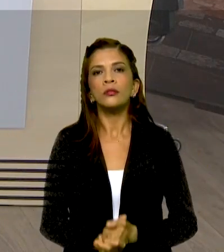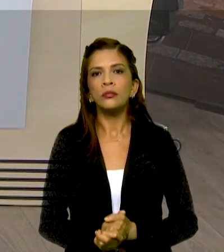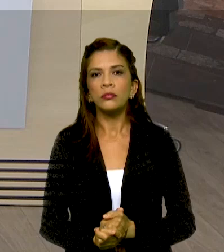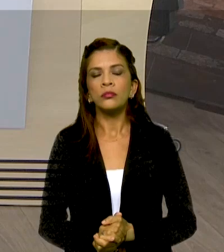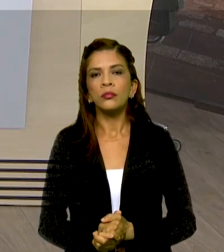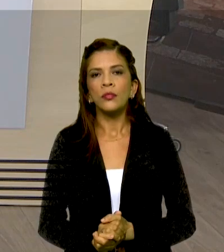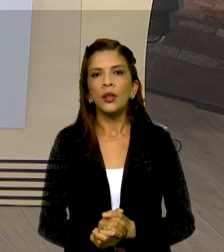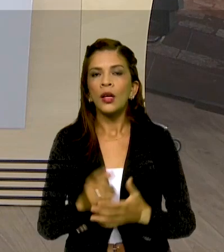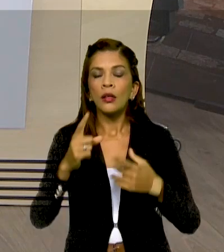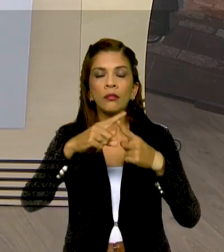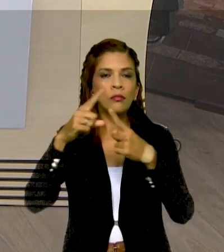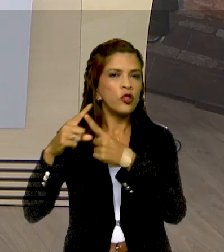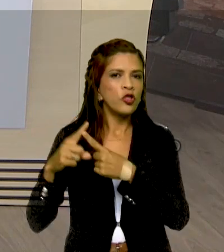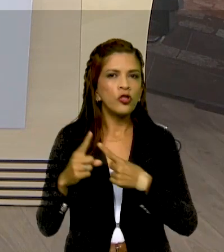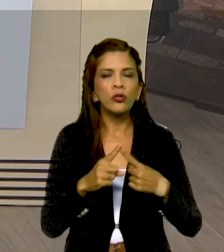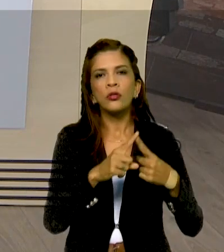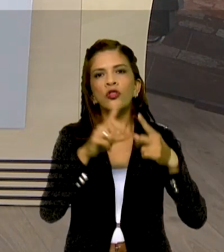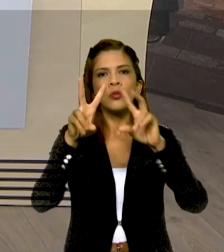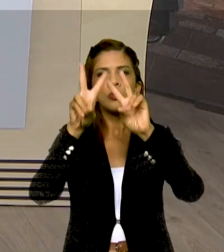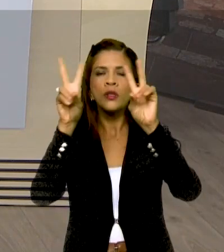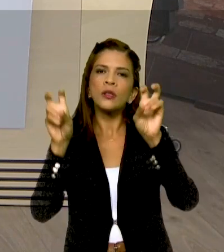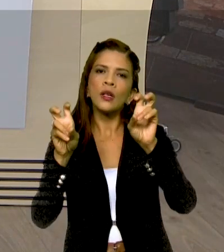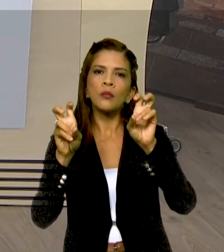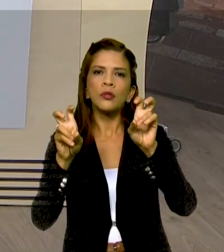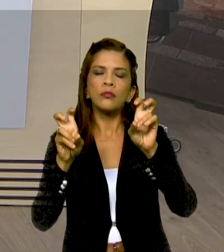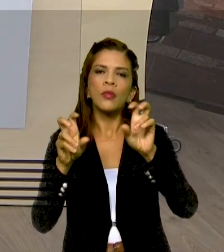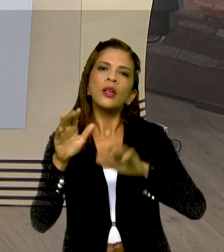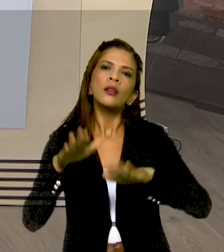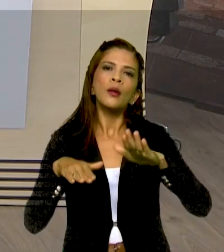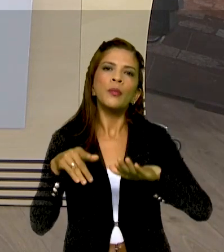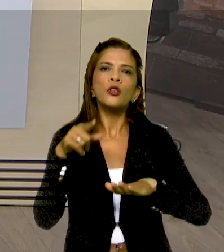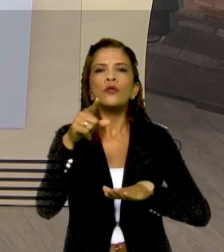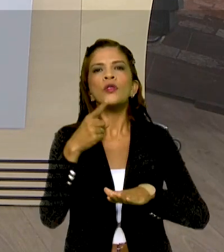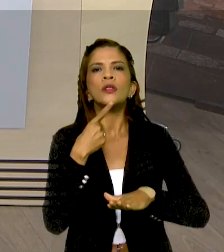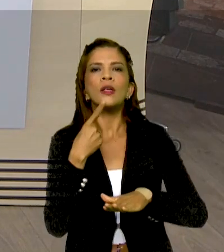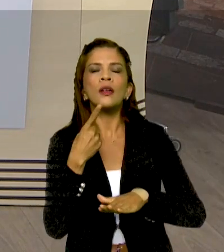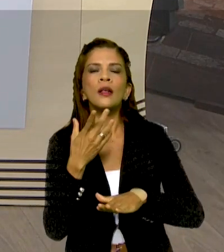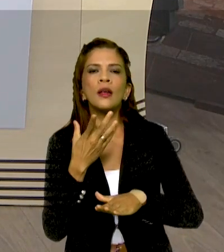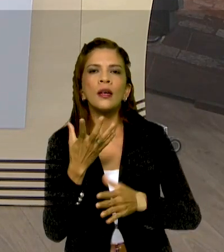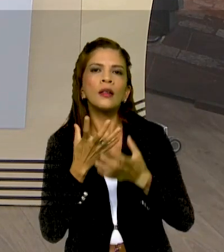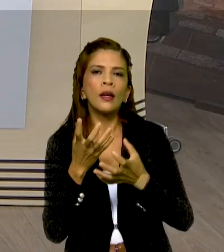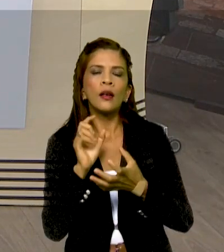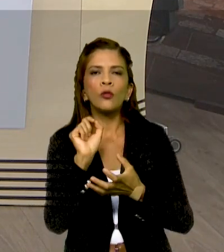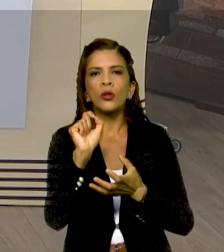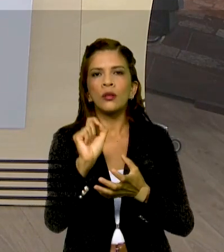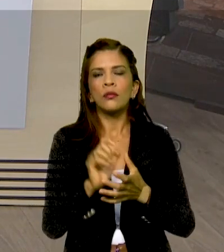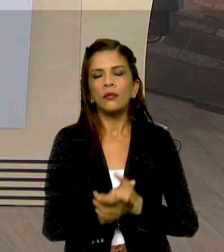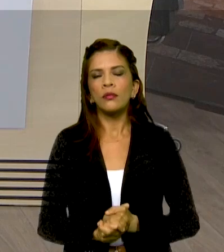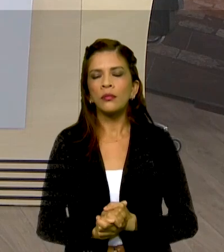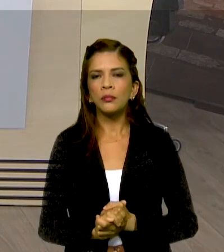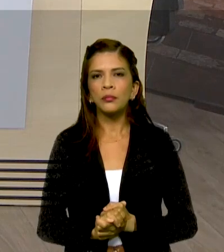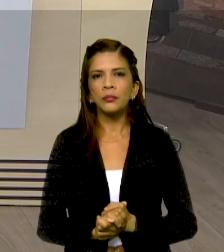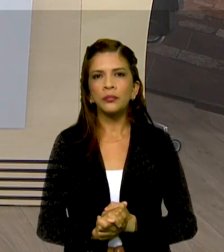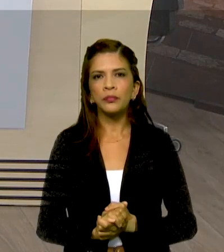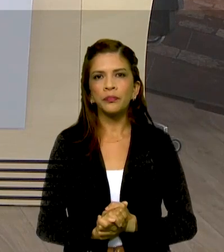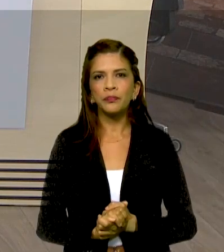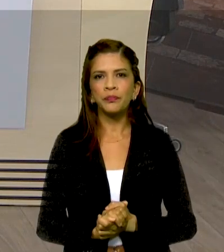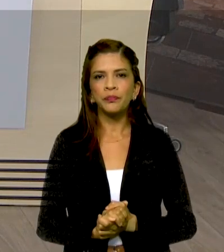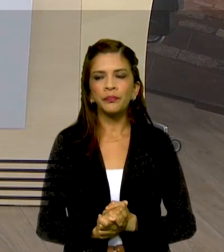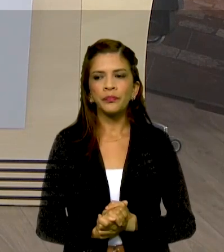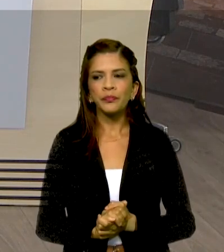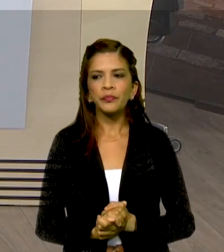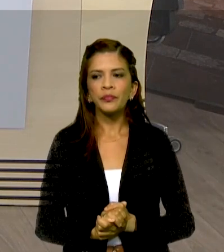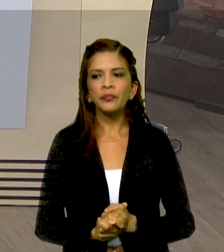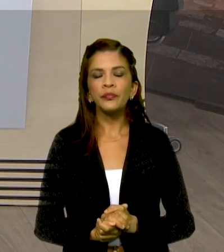língua de sinais. Vai depender aí do que você deseja e do programa de pesquisa que você deseja ingressar também. Para os intérpretes que estão nos acompanhando